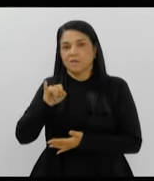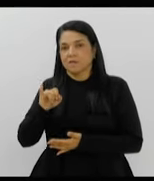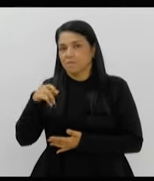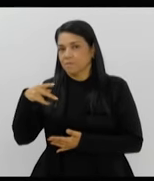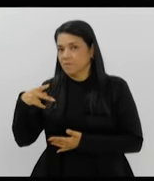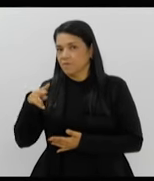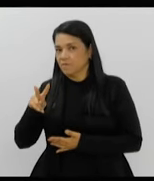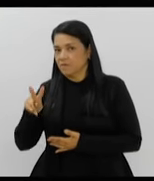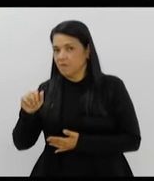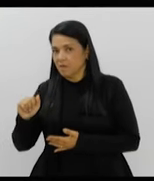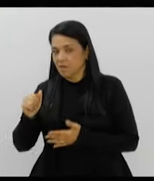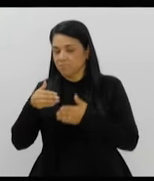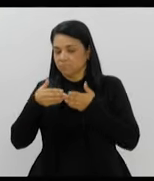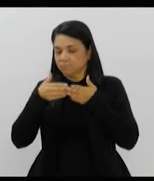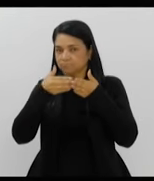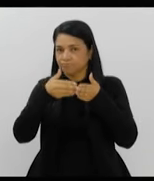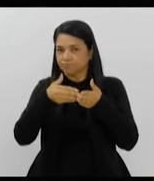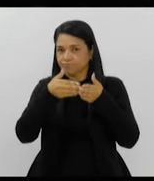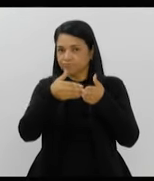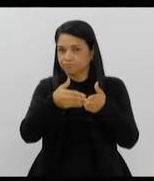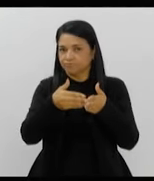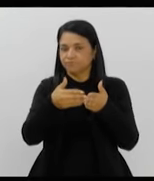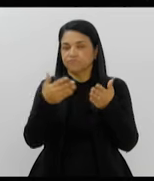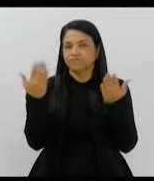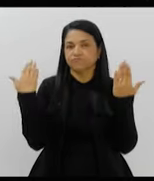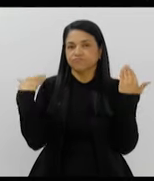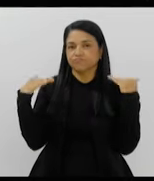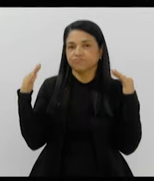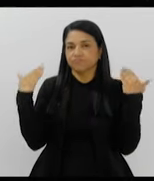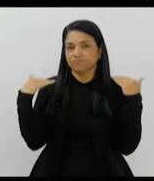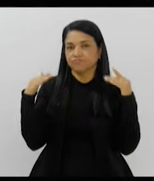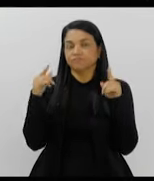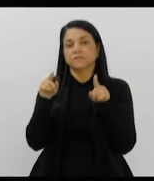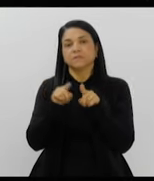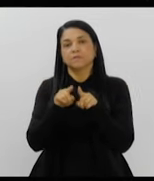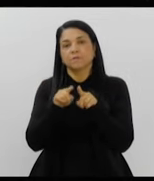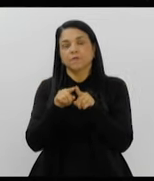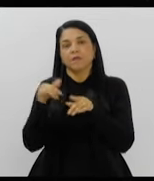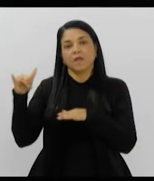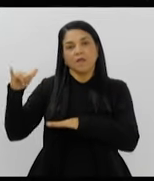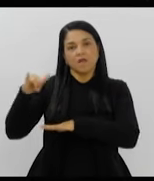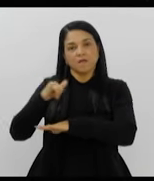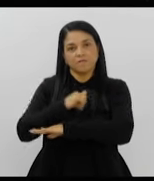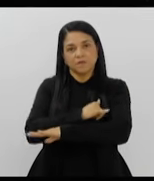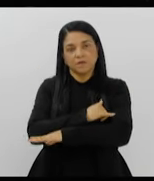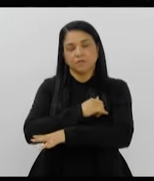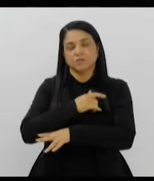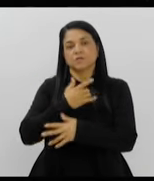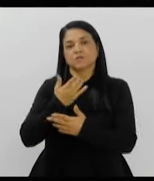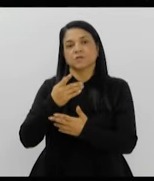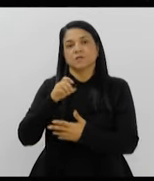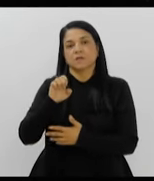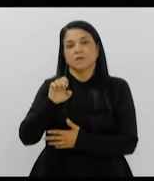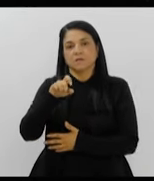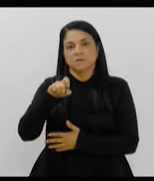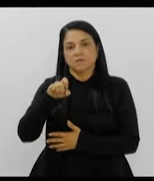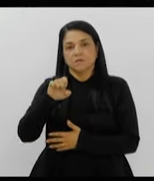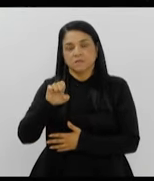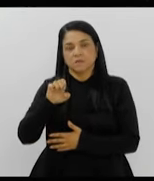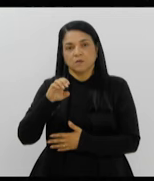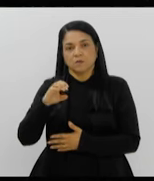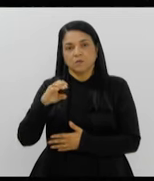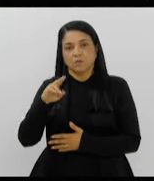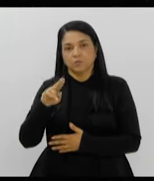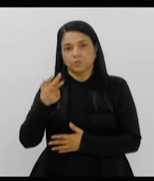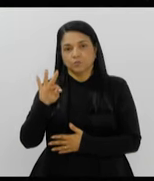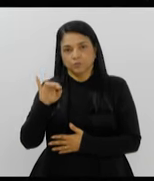sobre embarcações de lazer e aviões executivos, que pode gerar para o